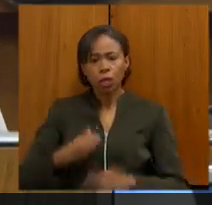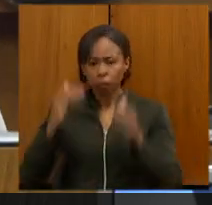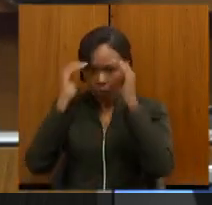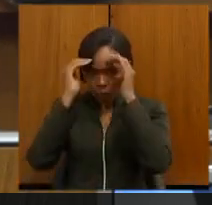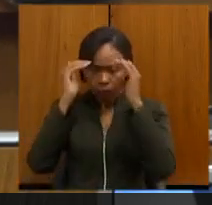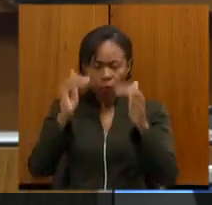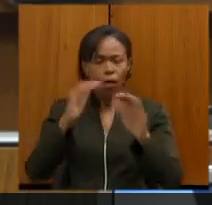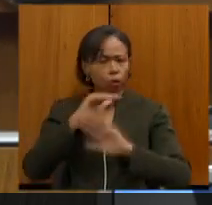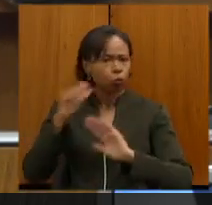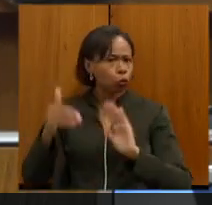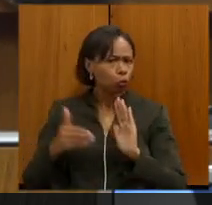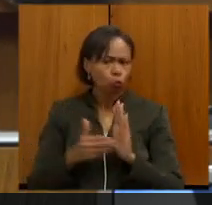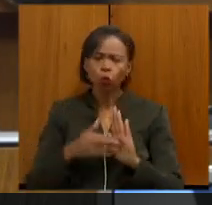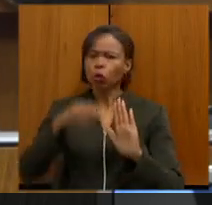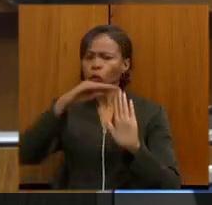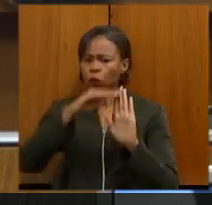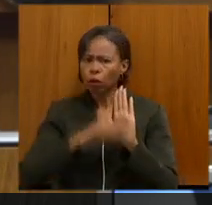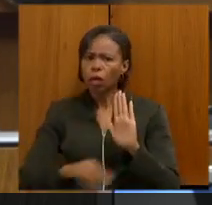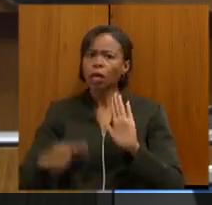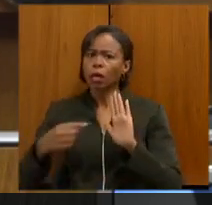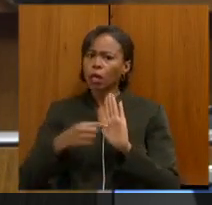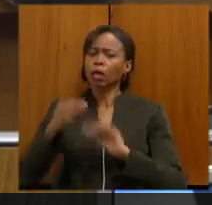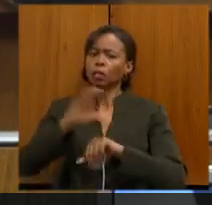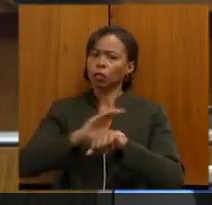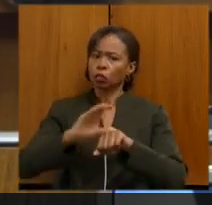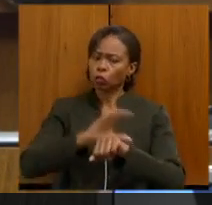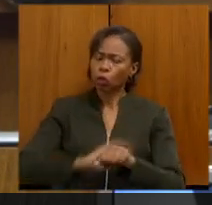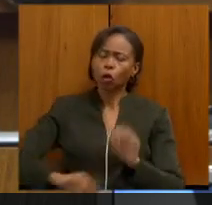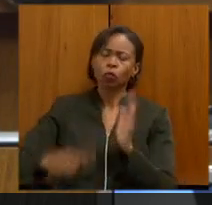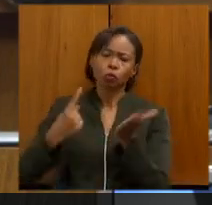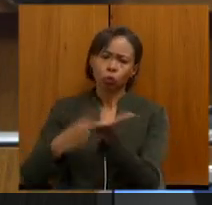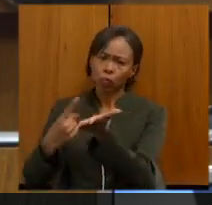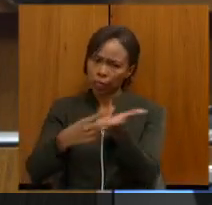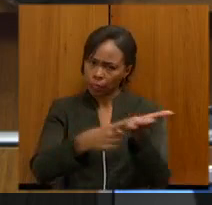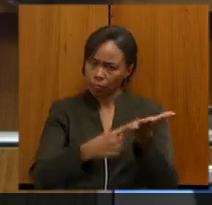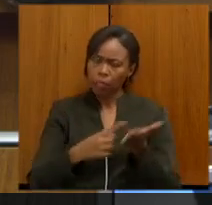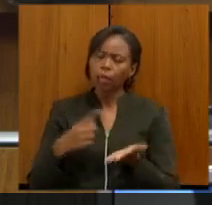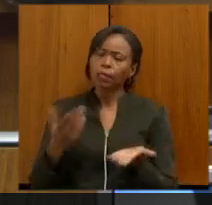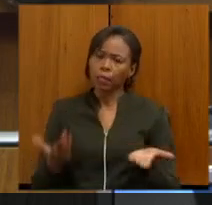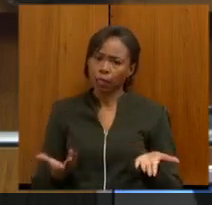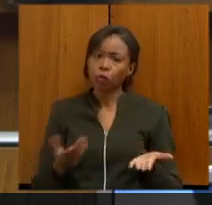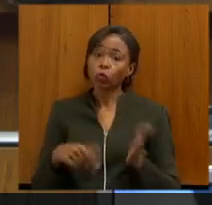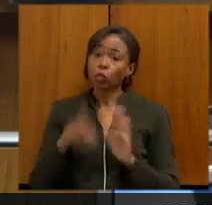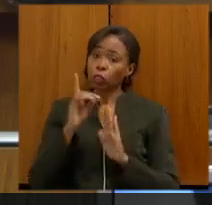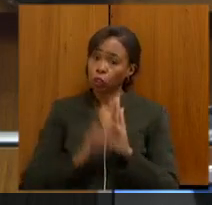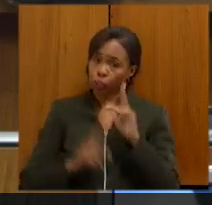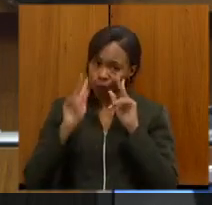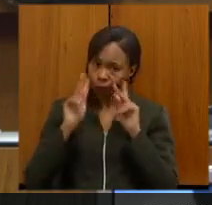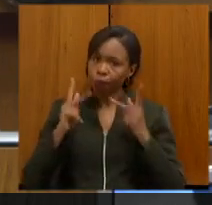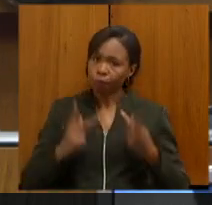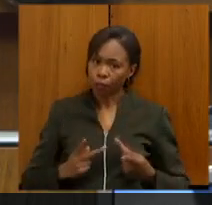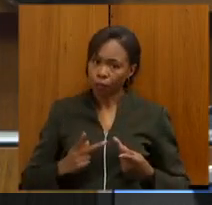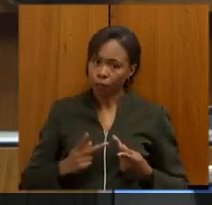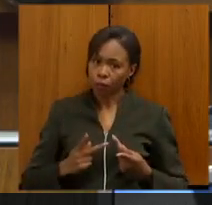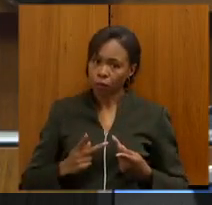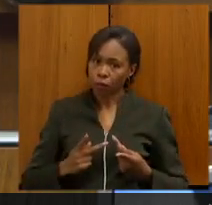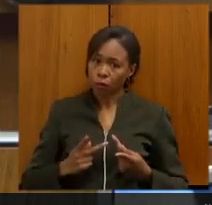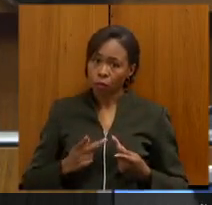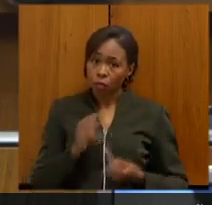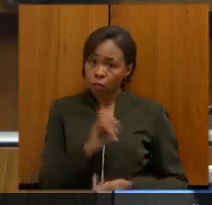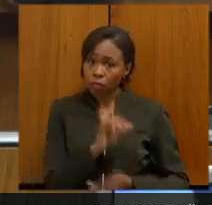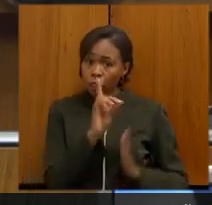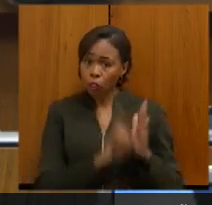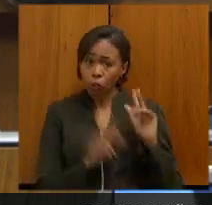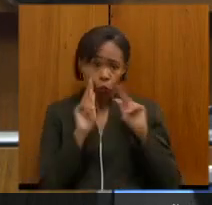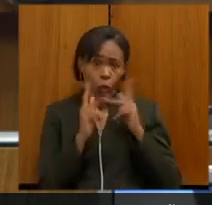todos têm Cumprir o que está na Constituição todos tratados está e pertence ao roda de seres humanos têm direito sem Direitos